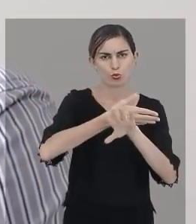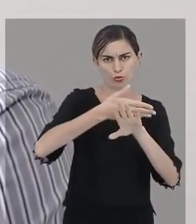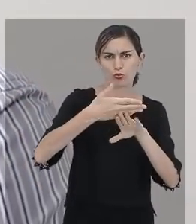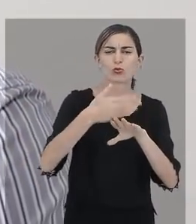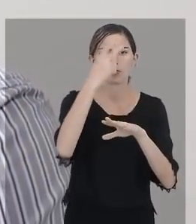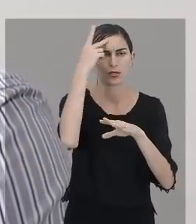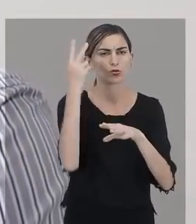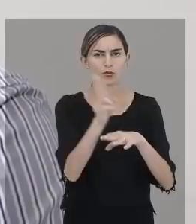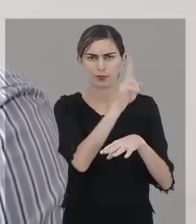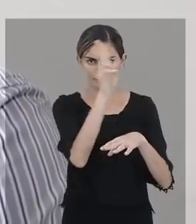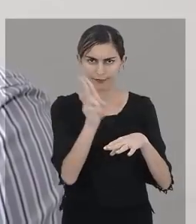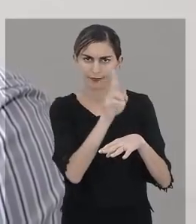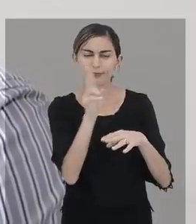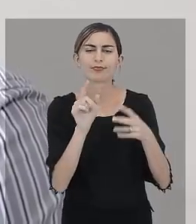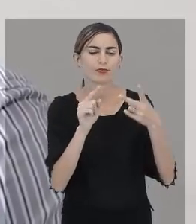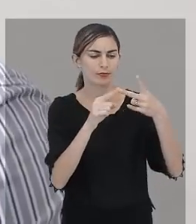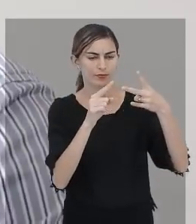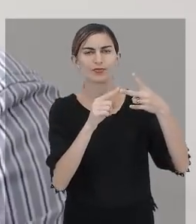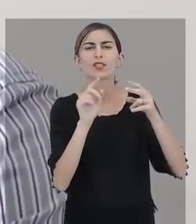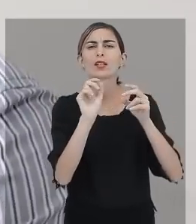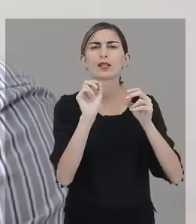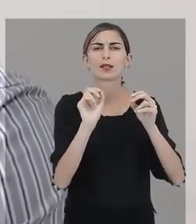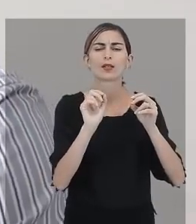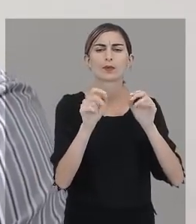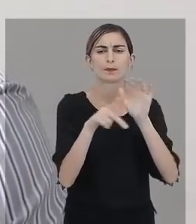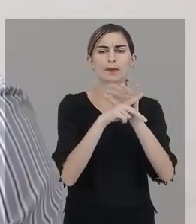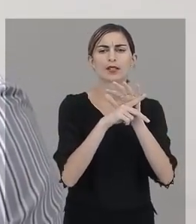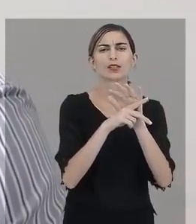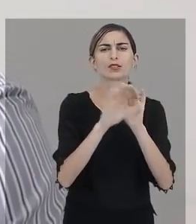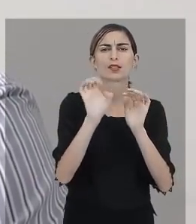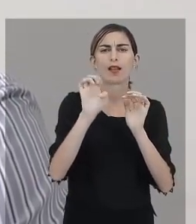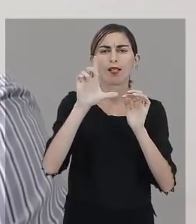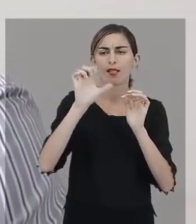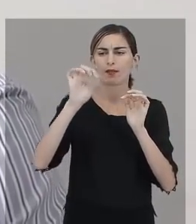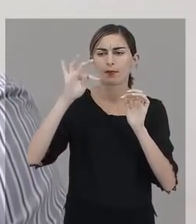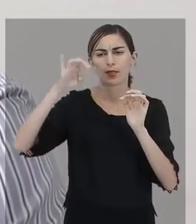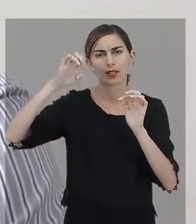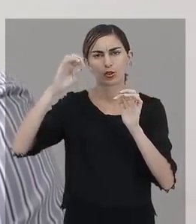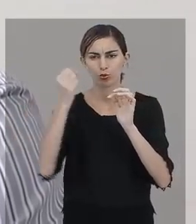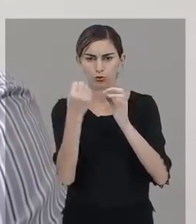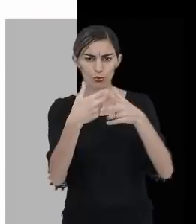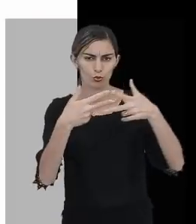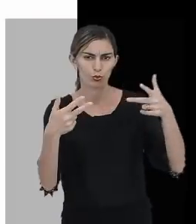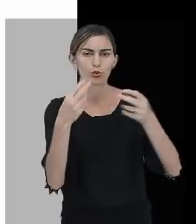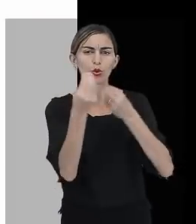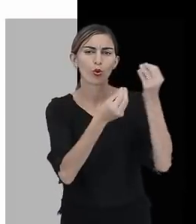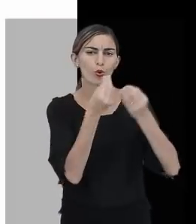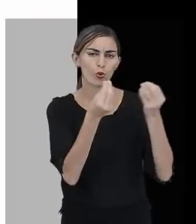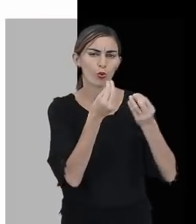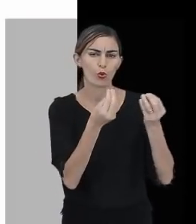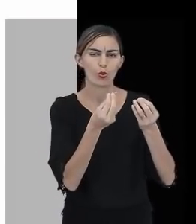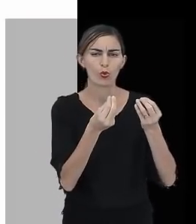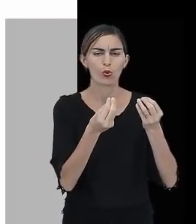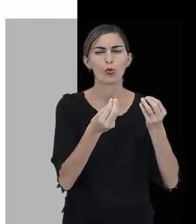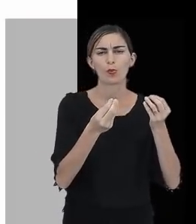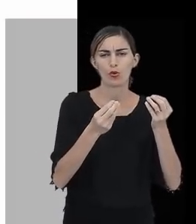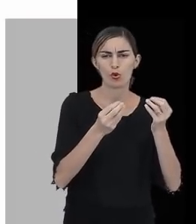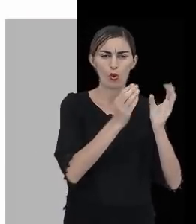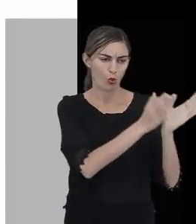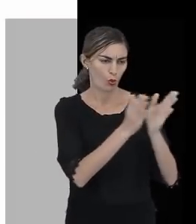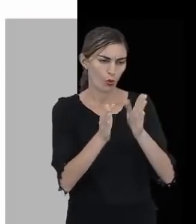certo? Que ele posiciona os seus elementos de forma sequencial. Então, e tem uma propriedade